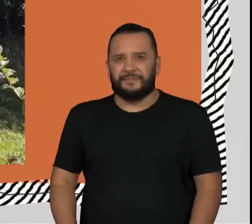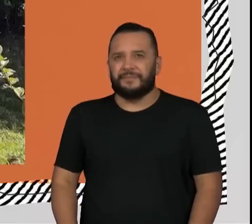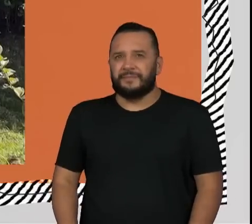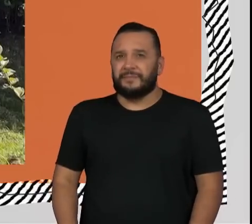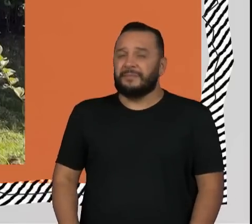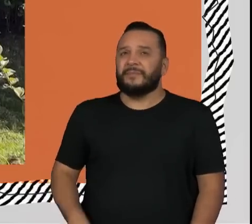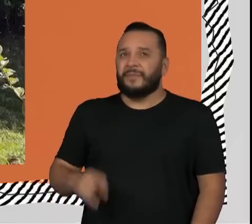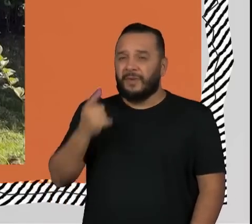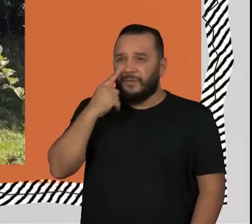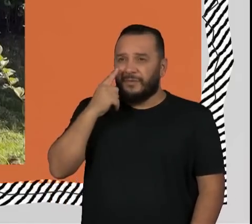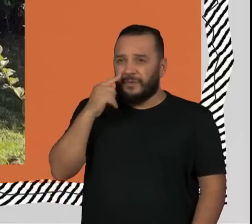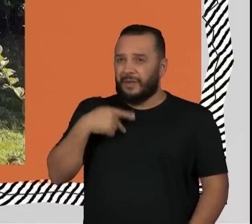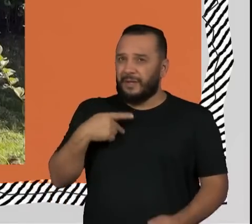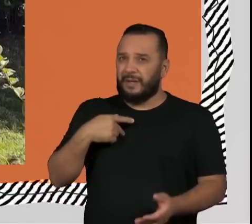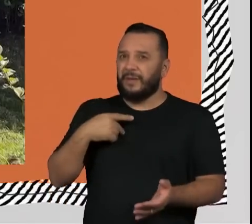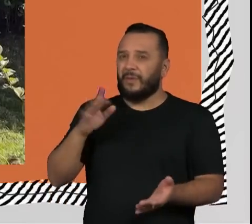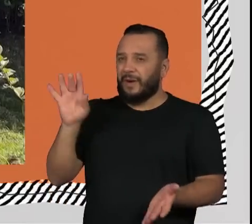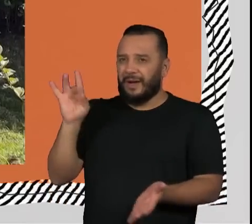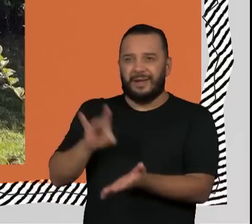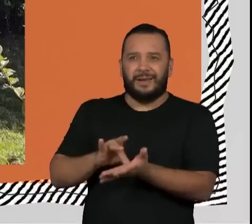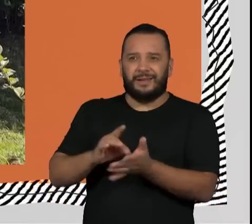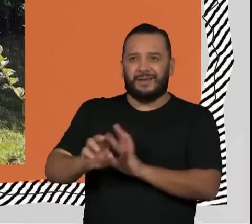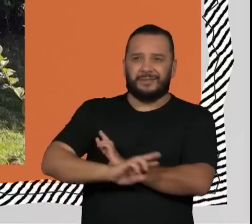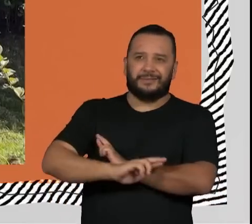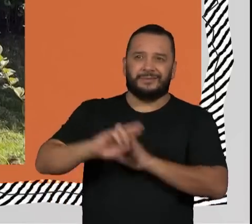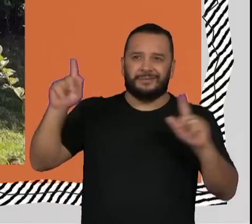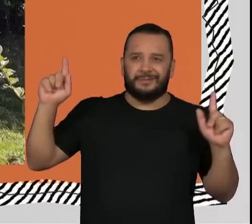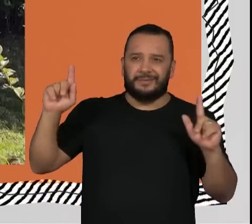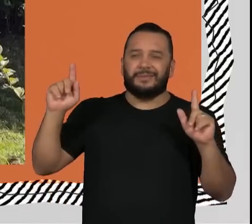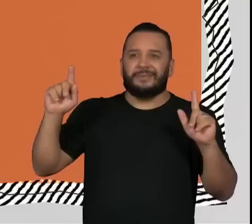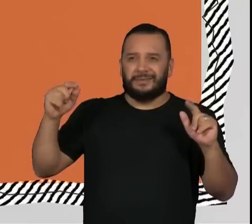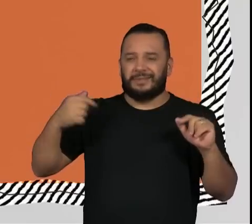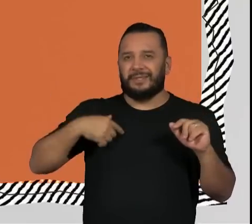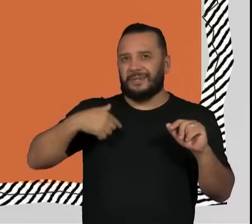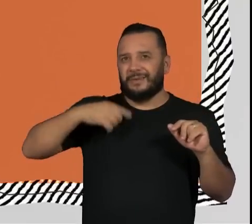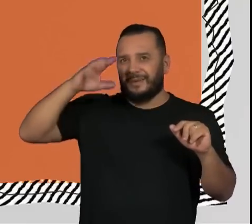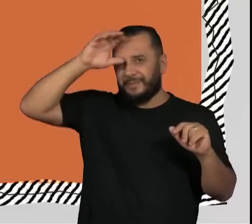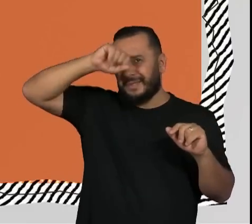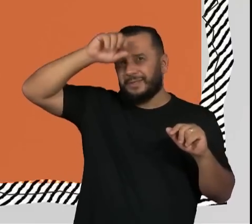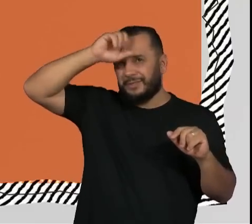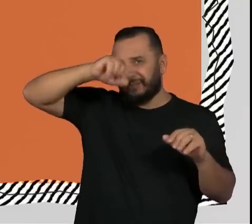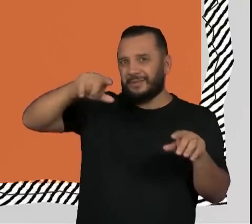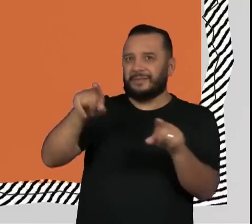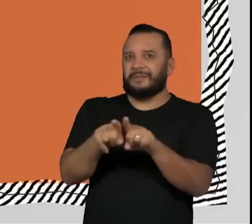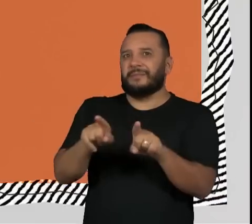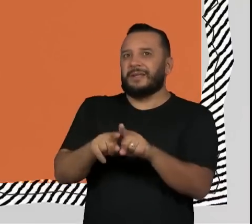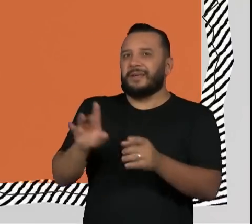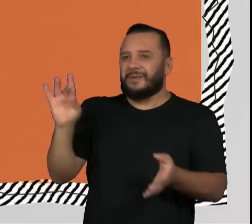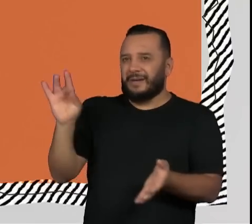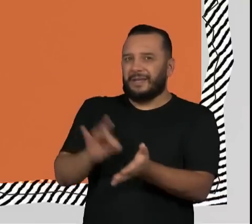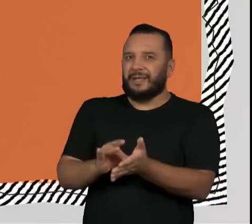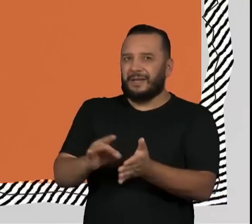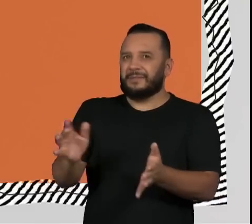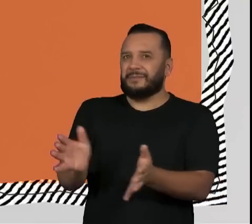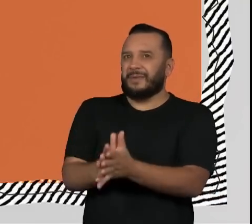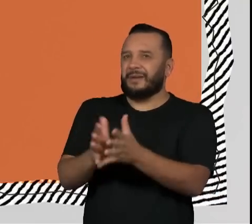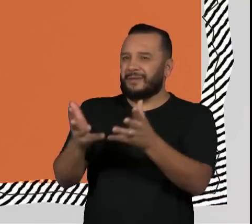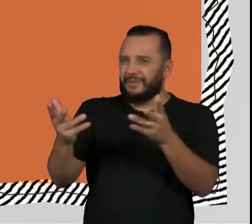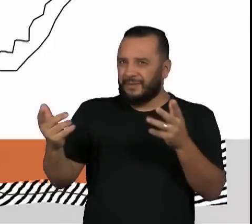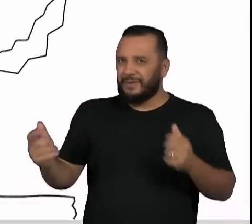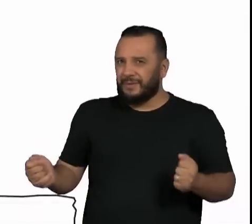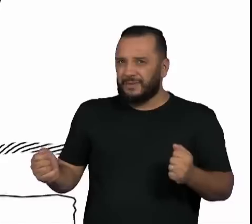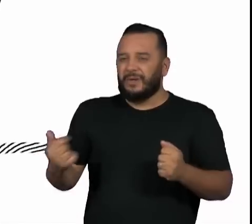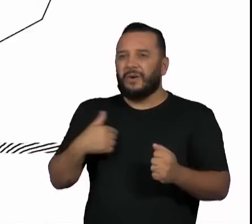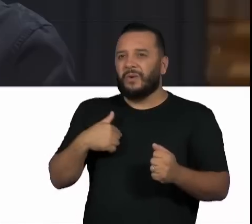uma realidade, primeiro, absolutamente diferente do que eu tinha aprendido e maravilhosa. Um lugar onde